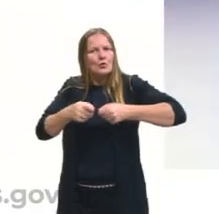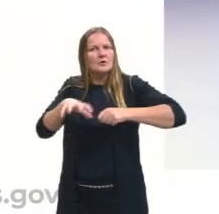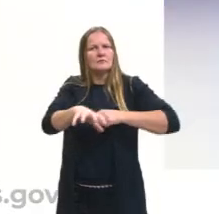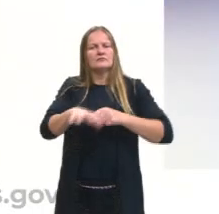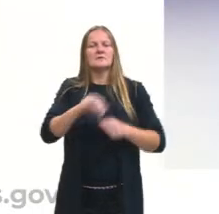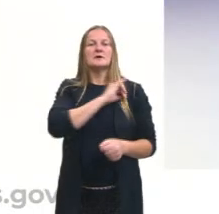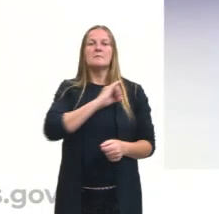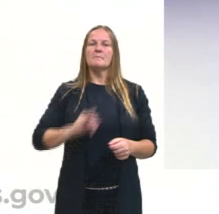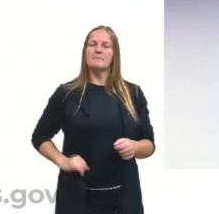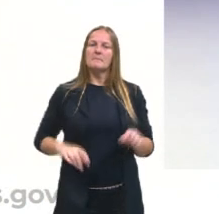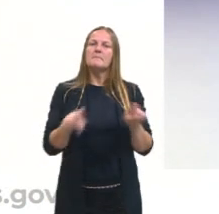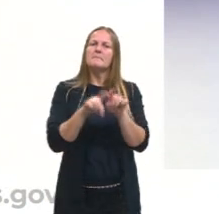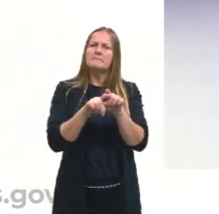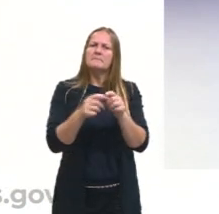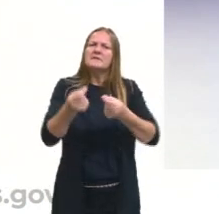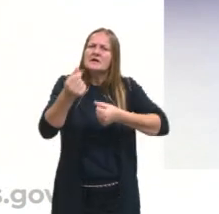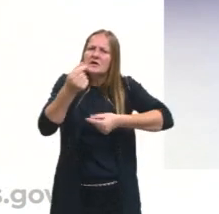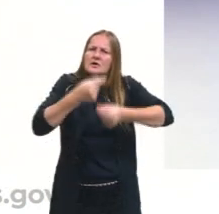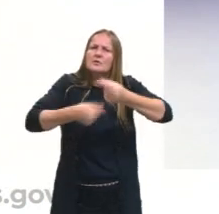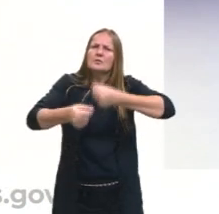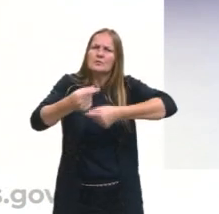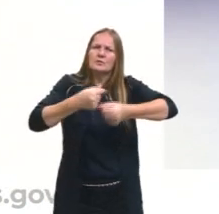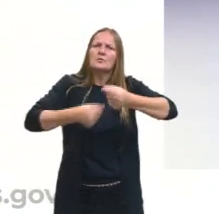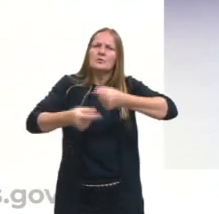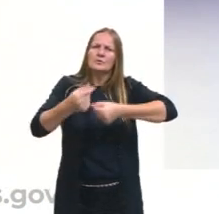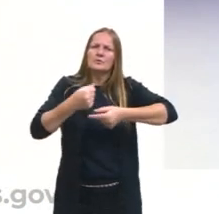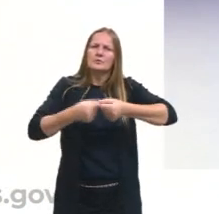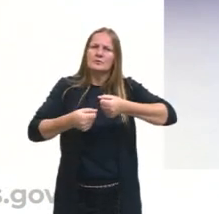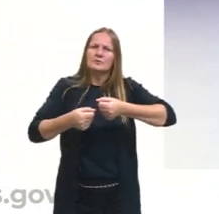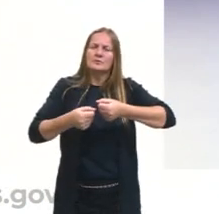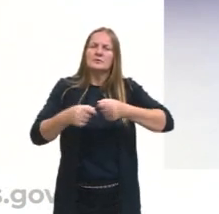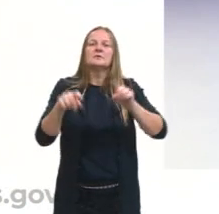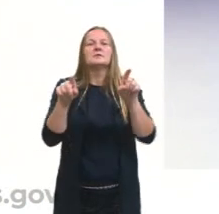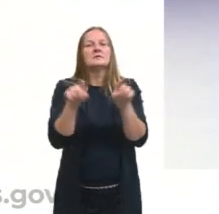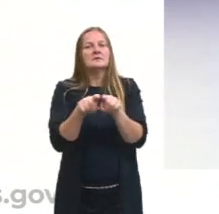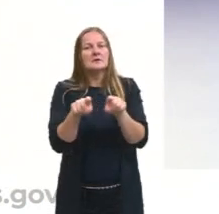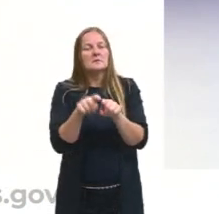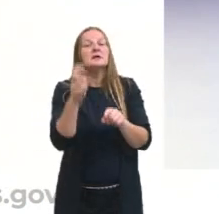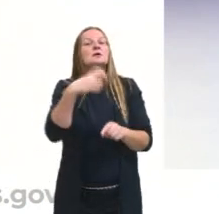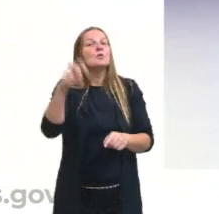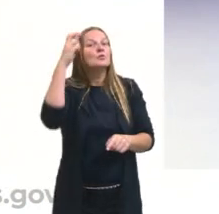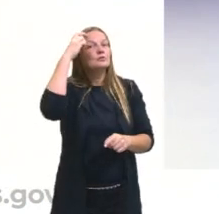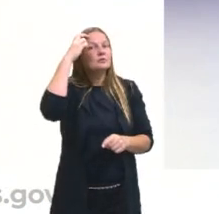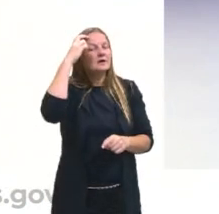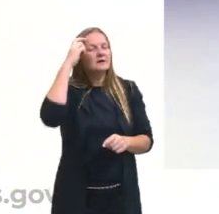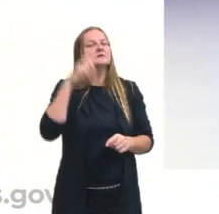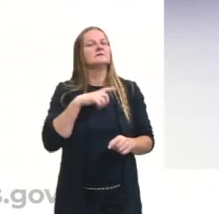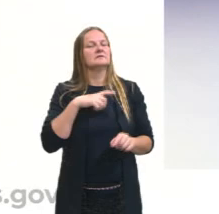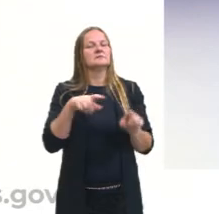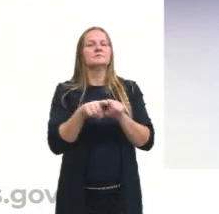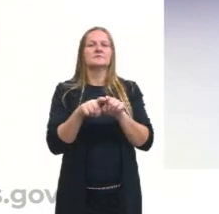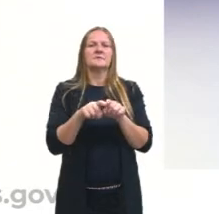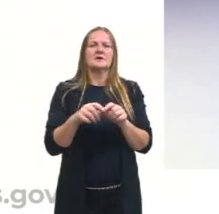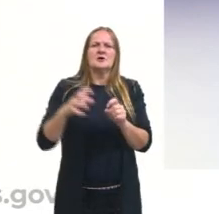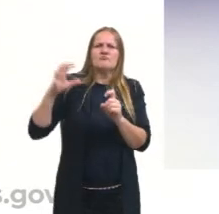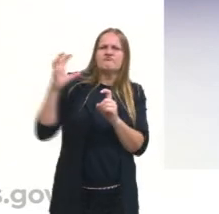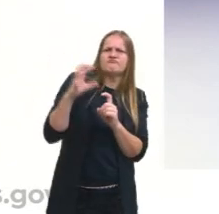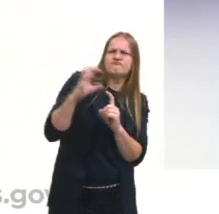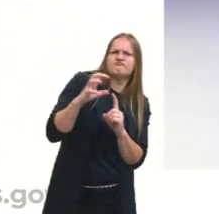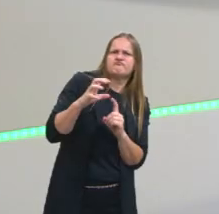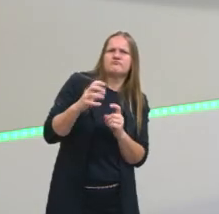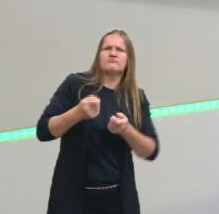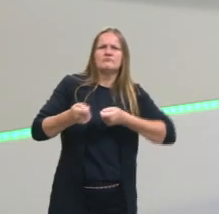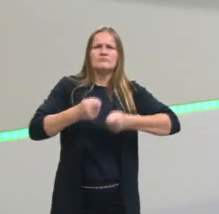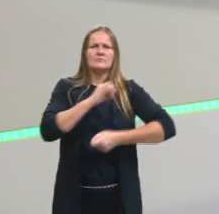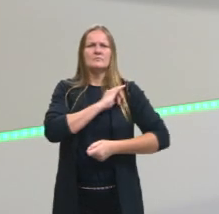império também tem aspectos que são econômicos aliás também tem as partes que são culturais porque a dominação Imperial